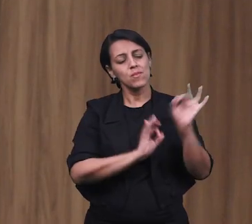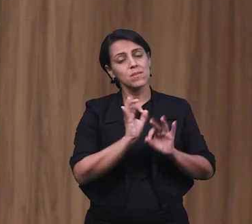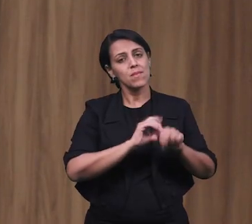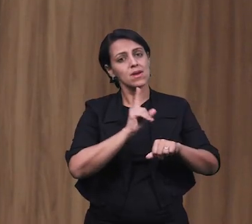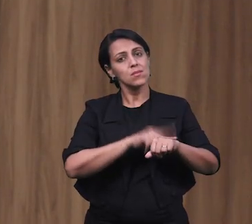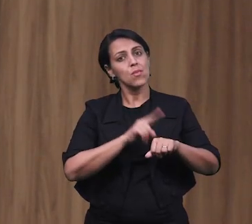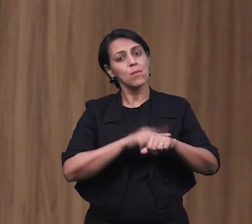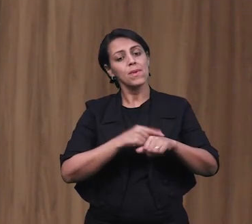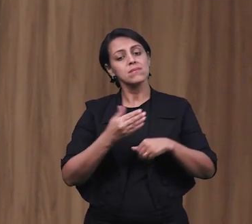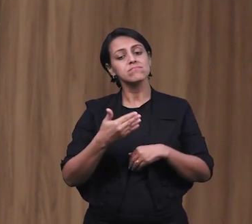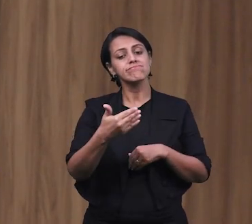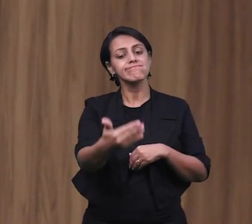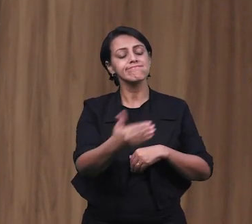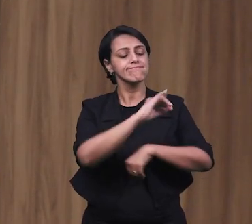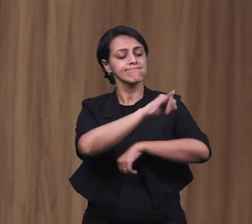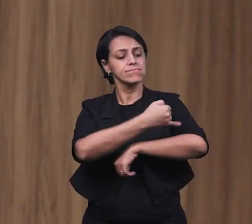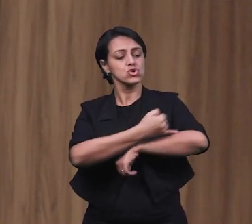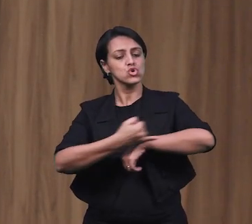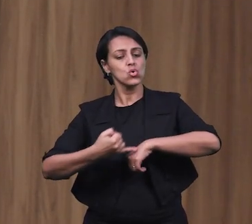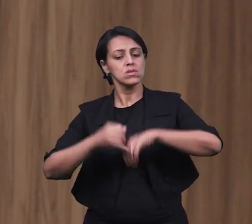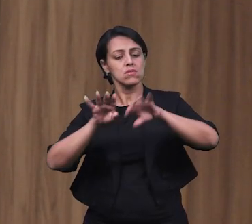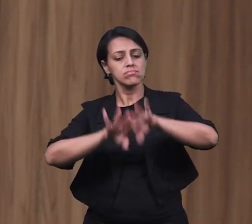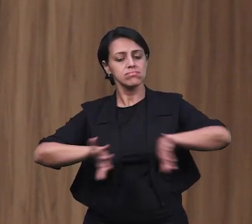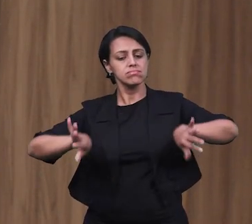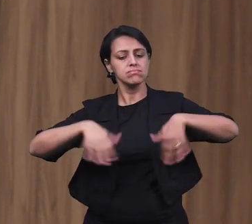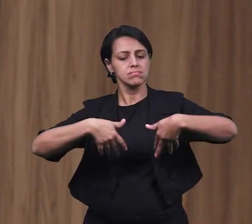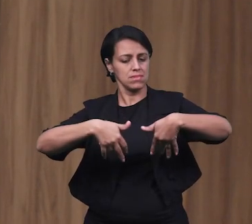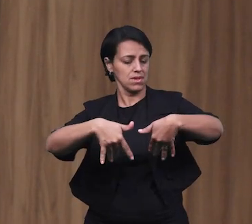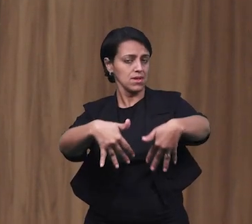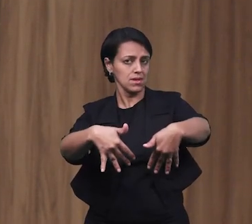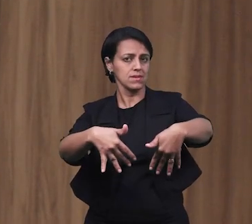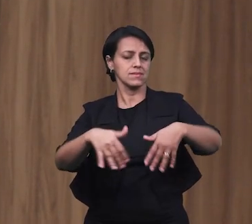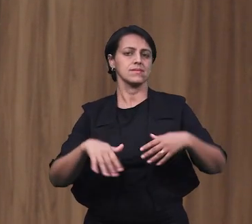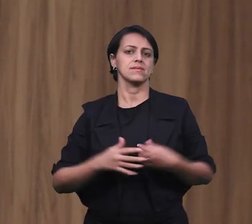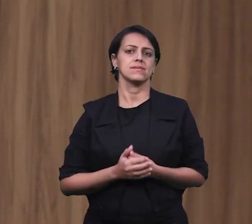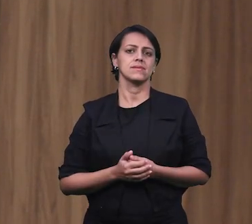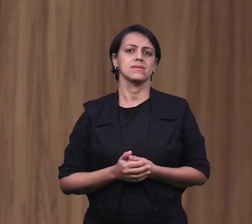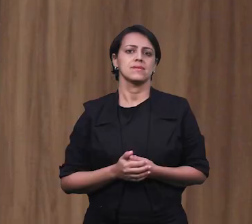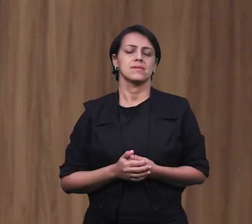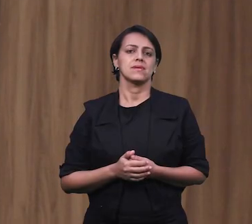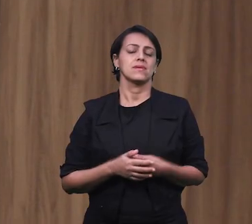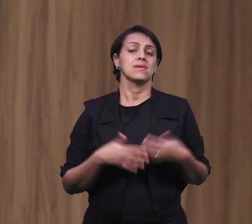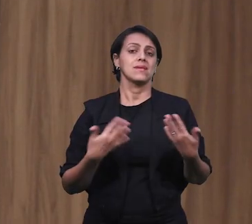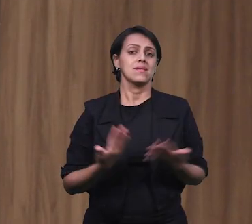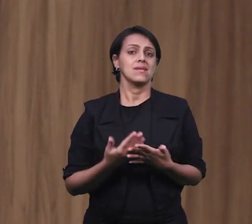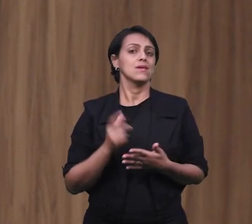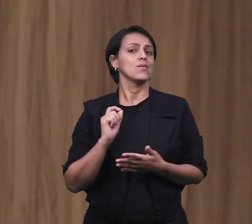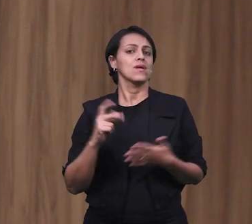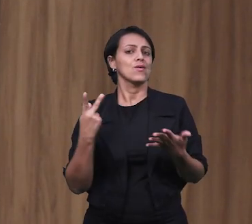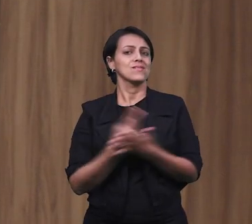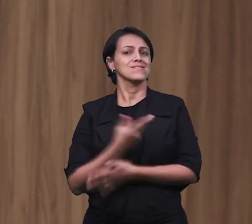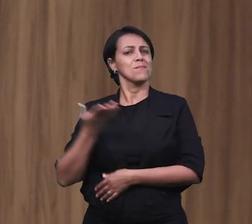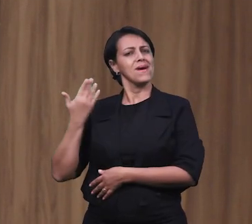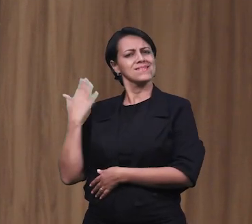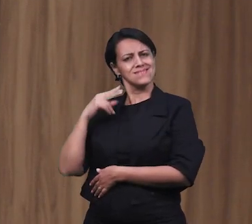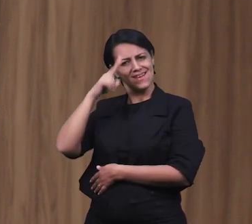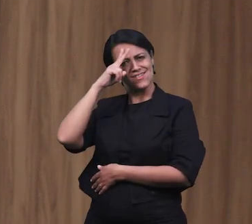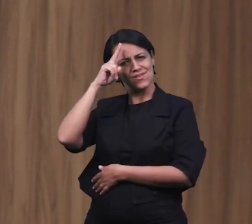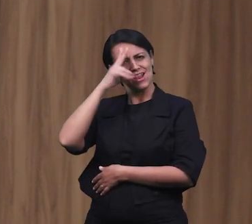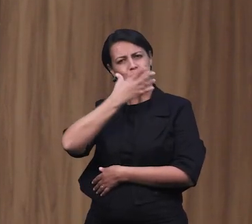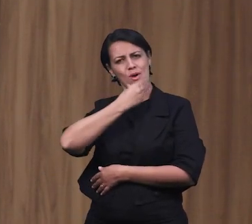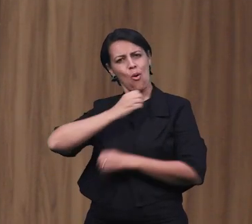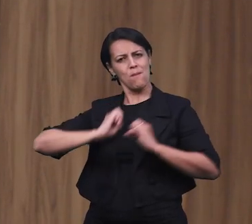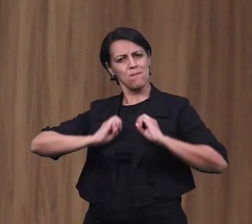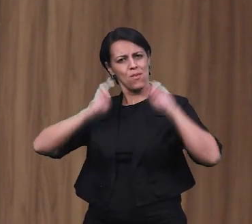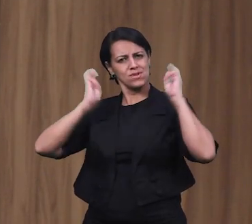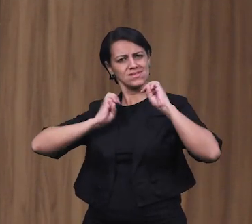passar o Jordão. E isso era, na verdade, uma coisa que vinha desde o tempo de Moisés, dos dias